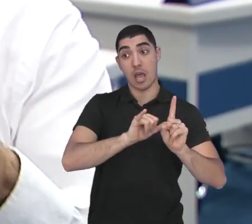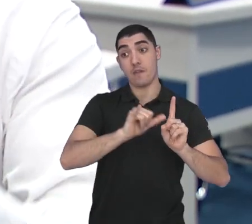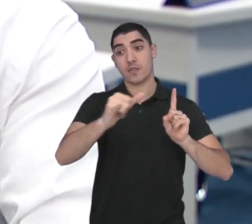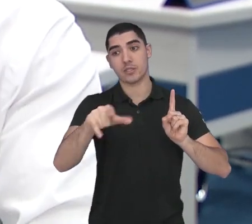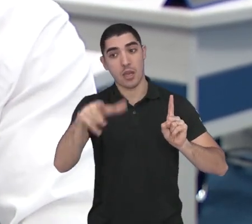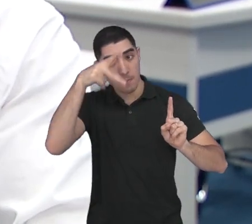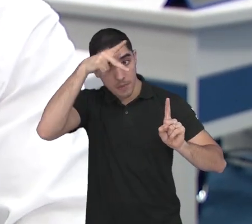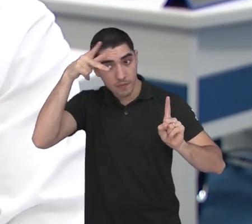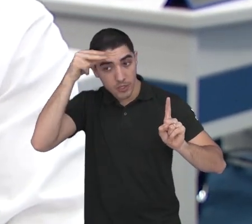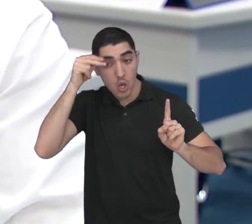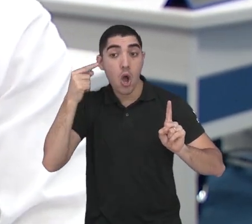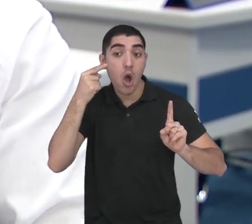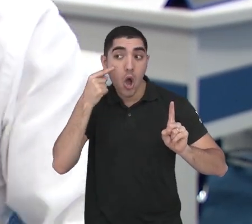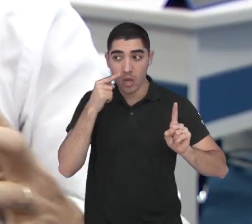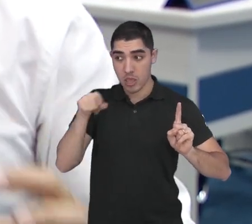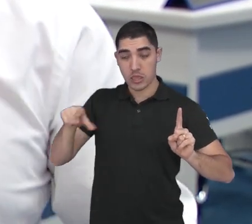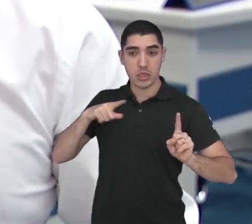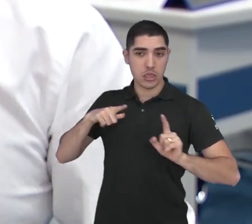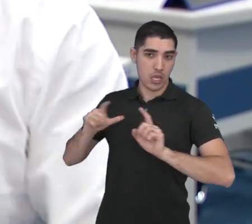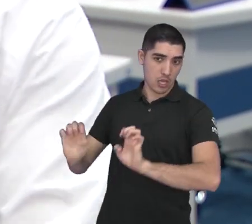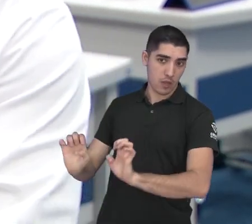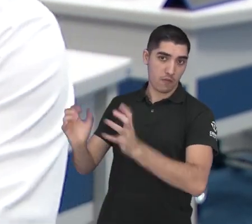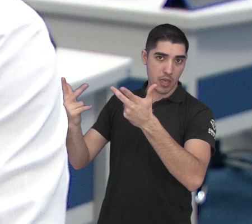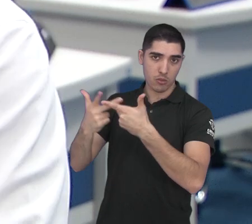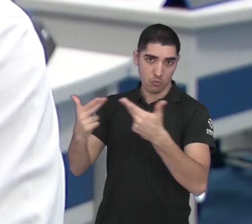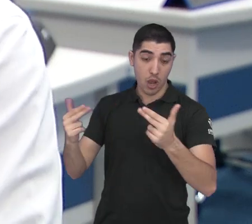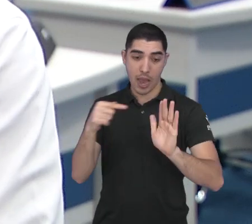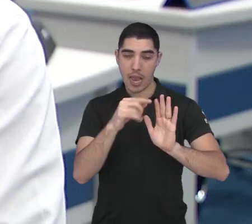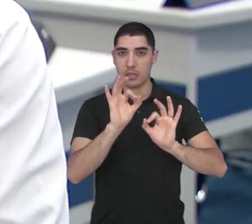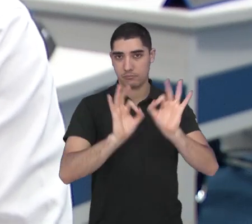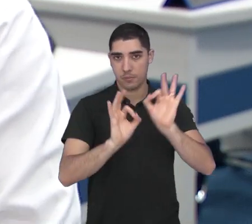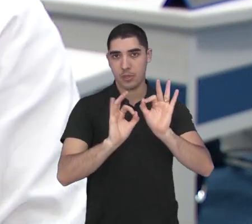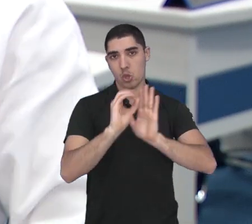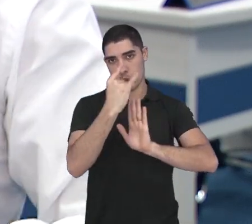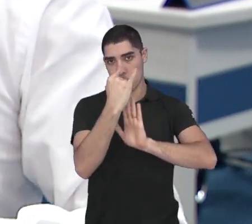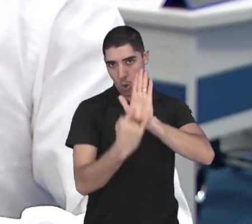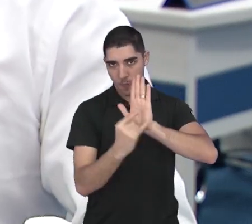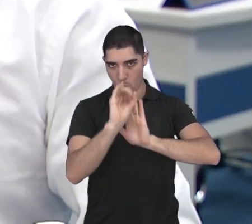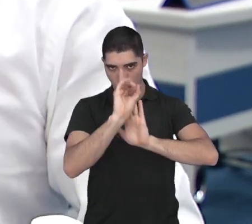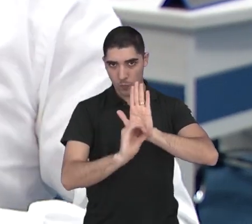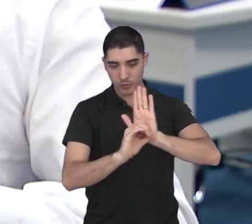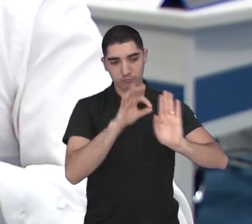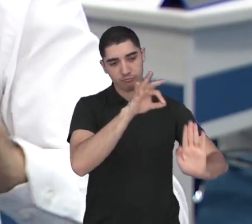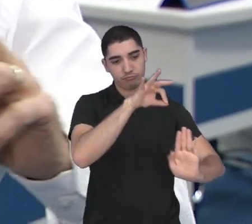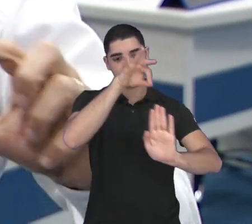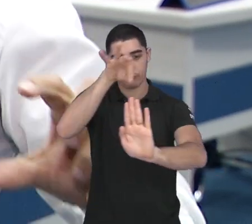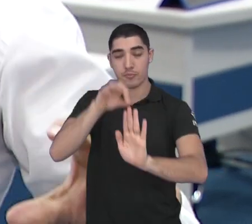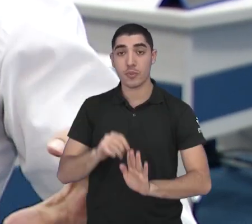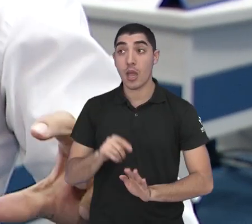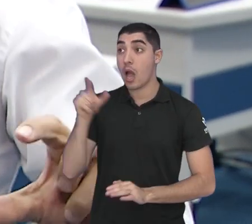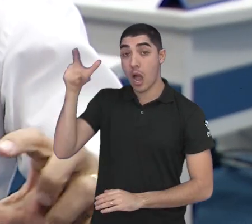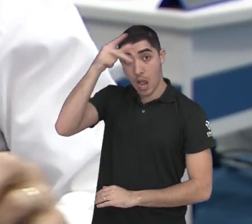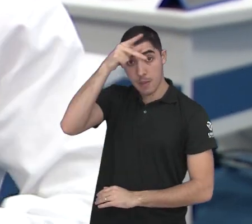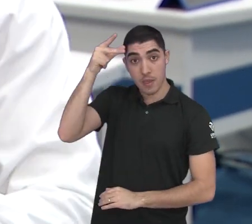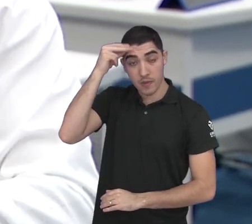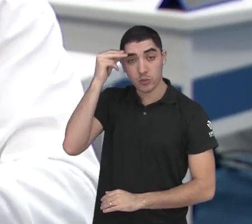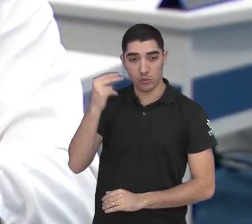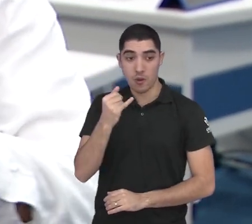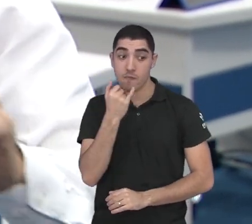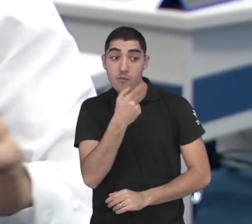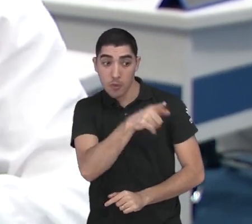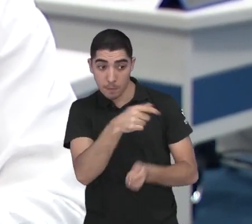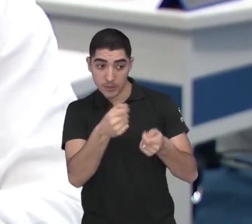vai ter que comunicar à prefeitura que vai ter um evento, ele comunica à prefeitura através do ofício, a prefeitura vai gerar um cadastro, a